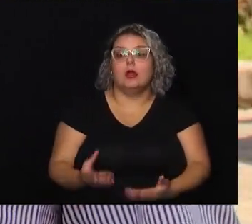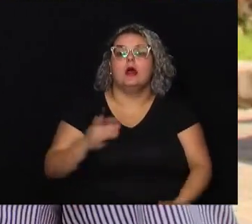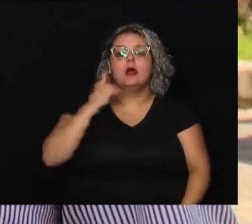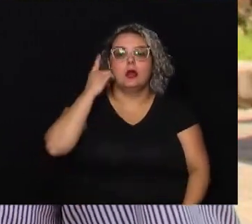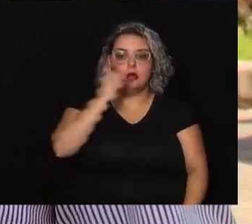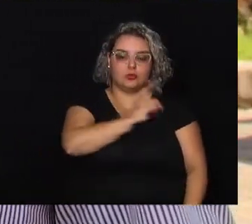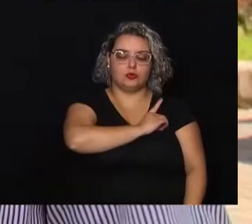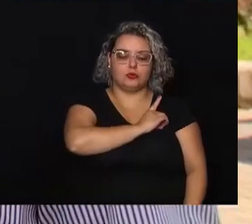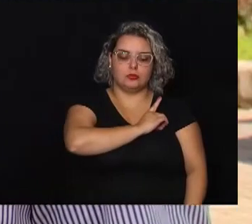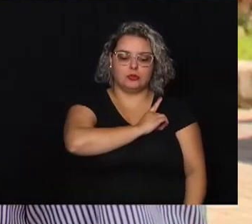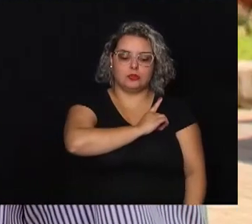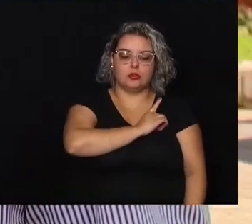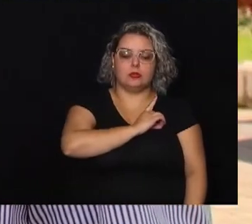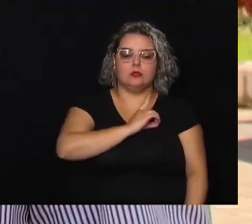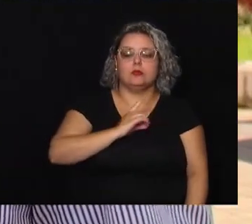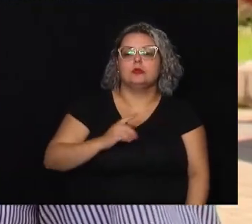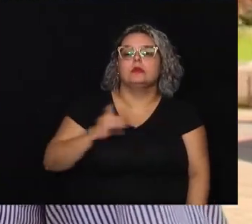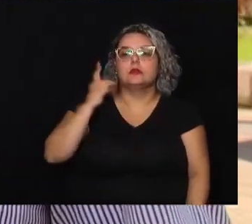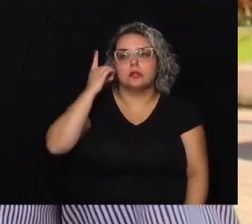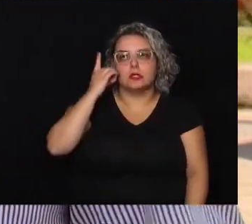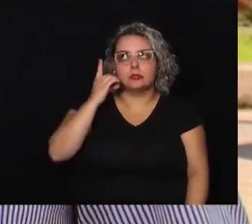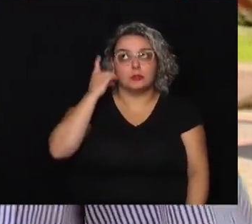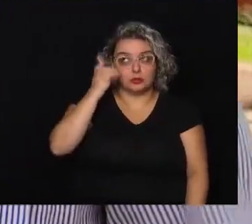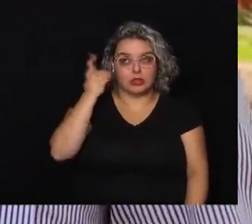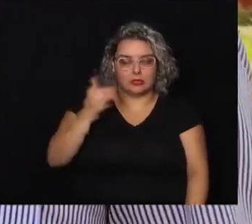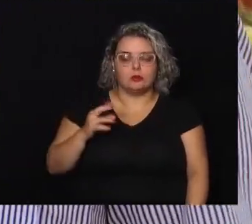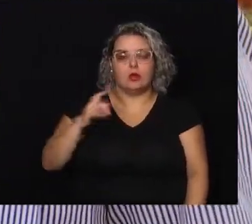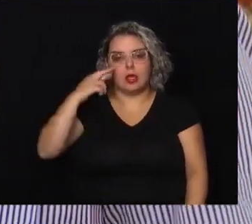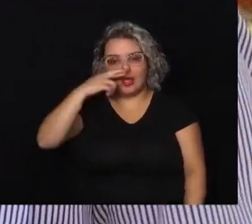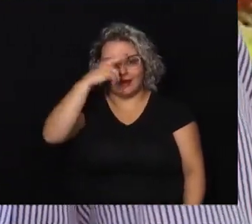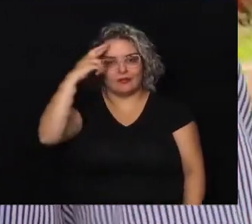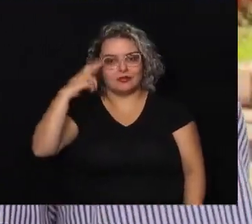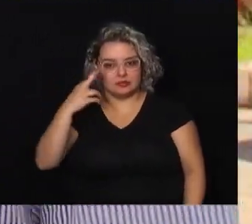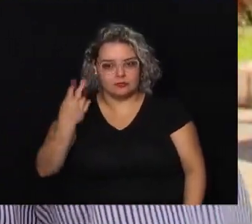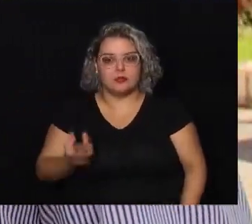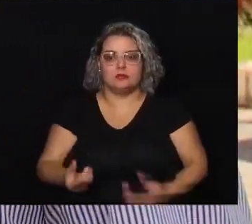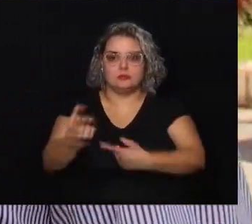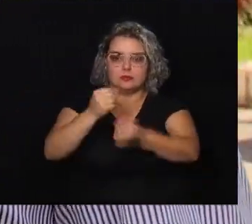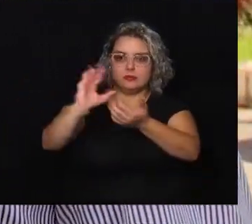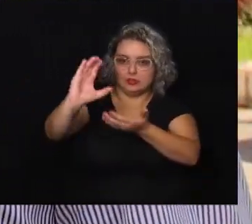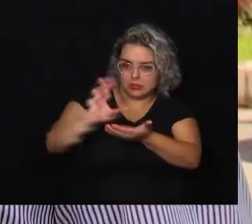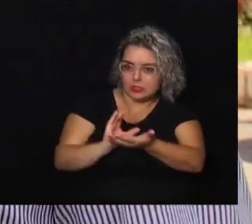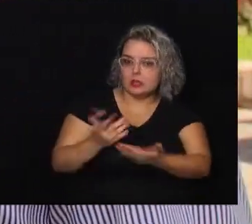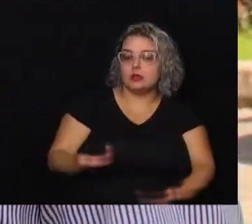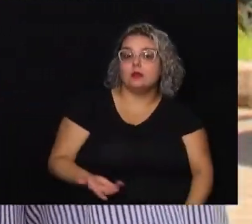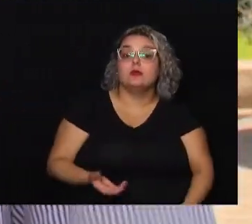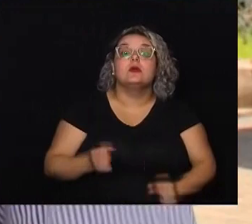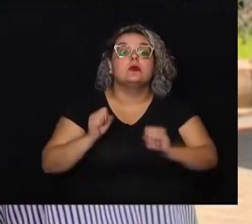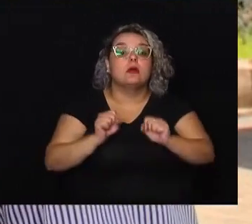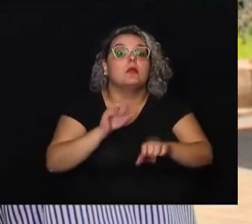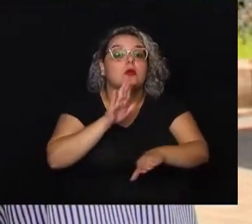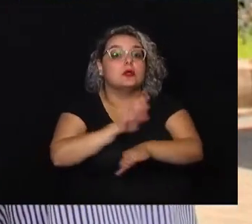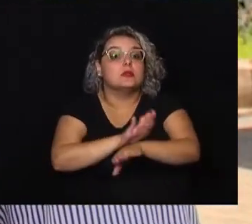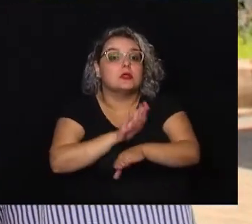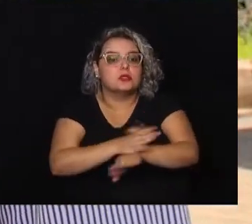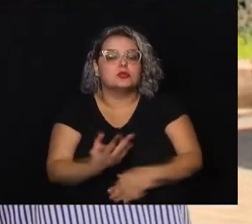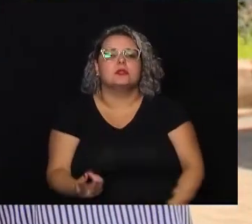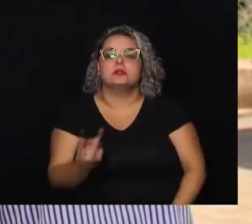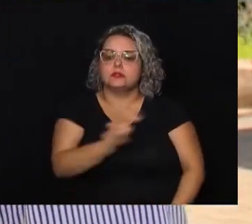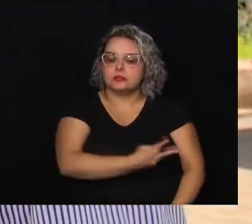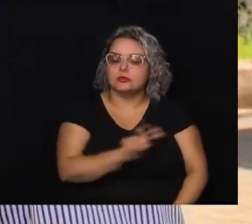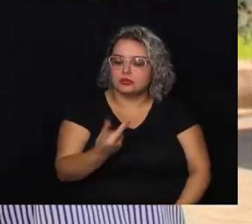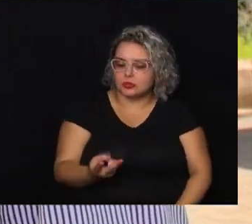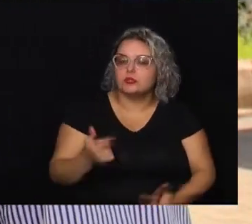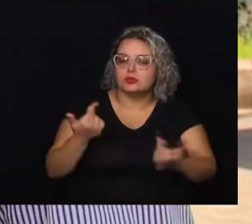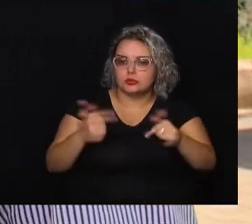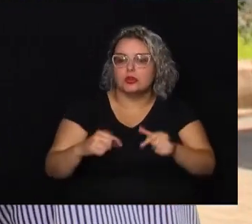Rafa Zimbaldi de mais de R$1 milhão, que vai viabilizar a construção desses dois equipamentos públicos tão importantes para a cidade, que é